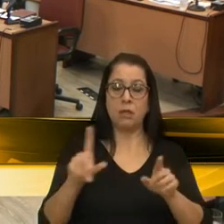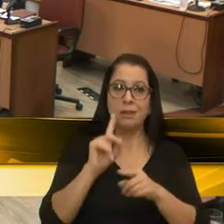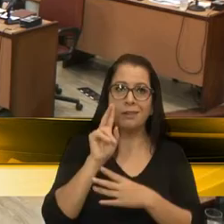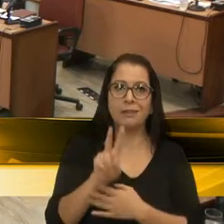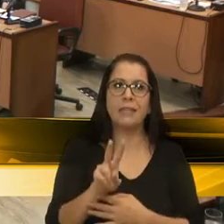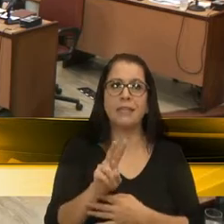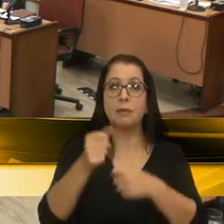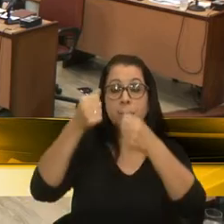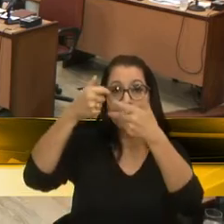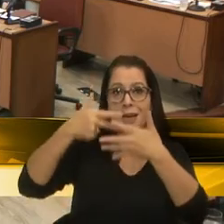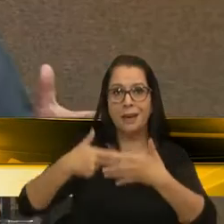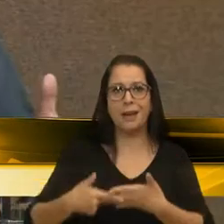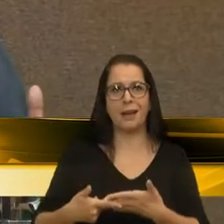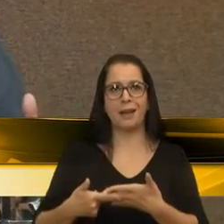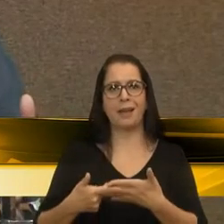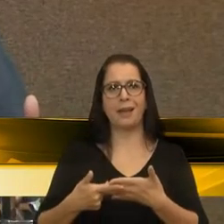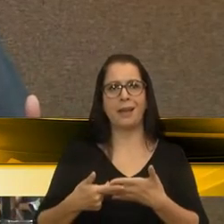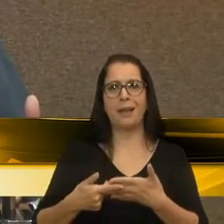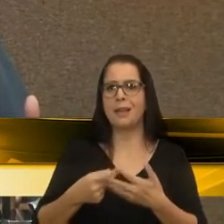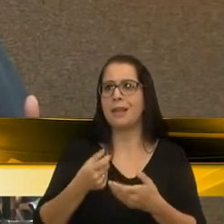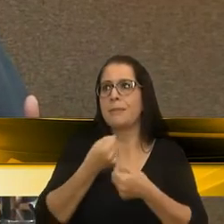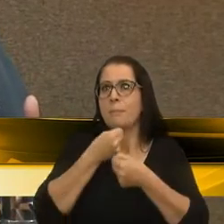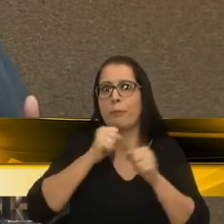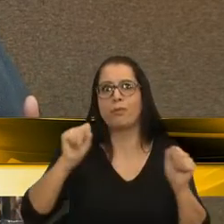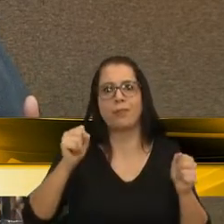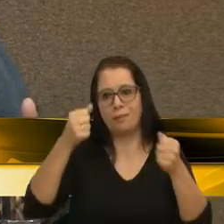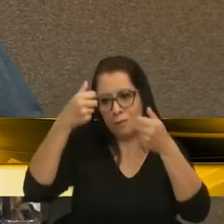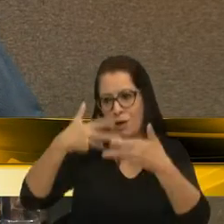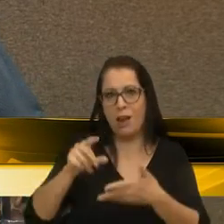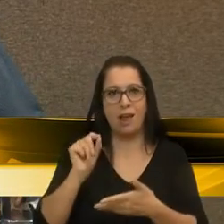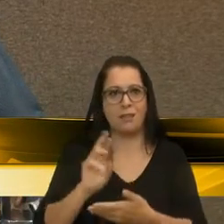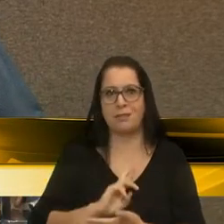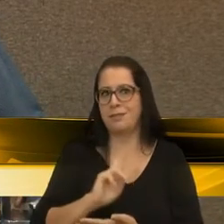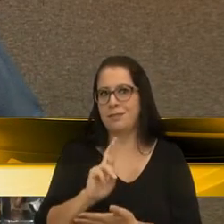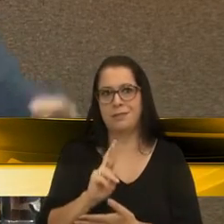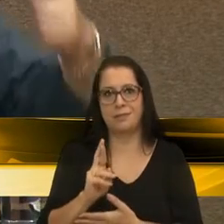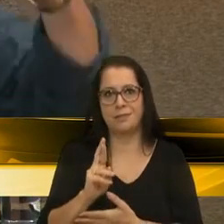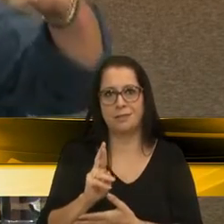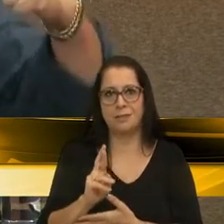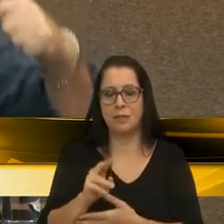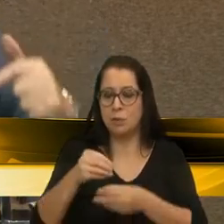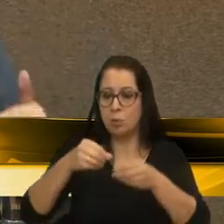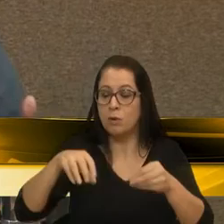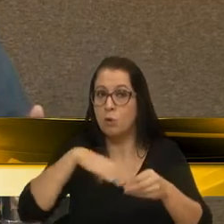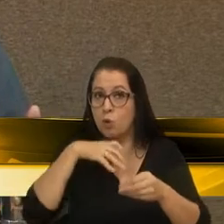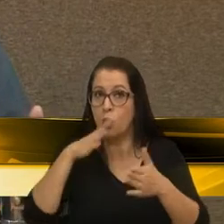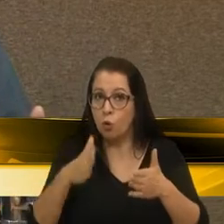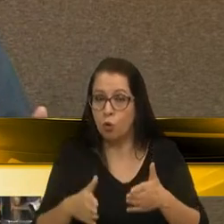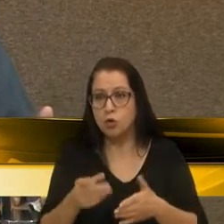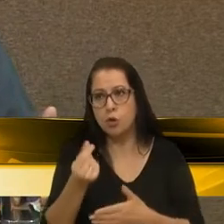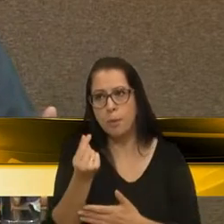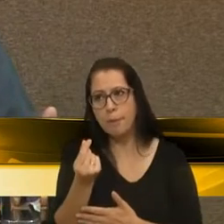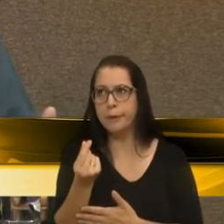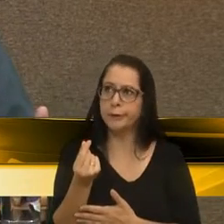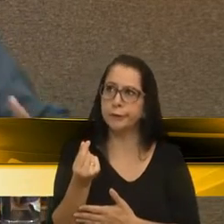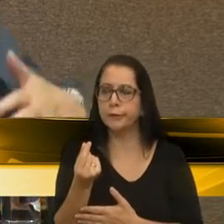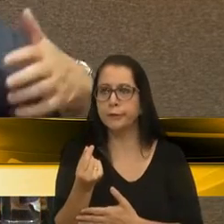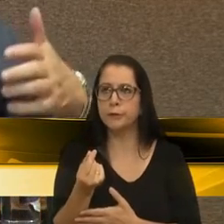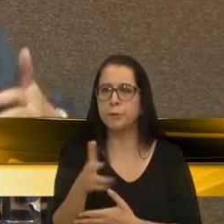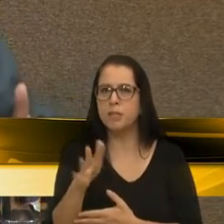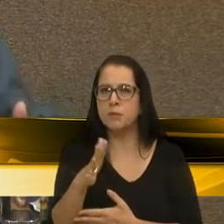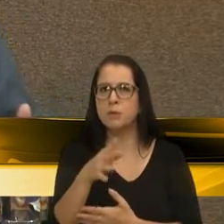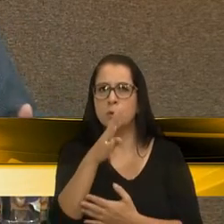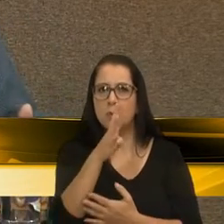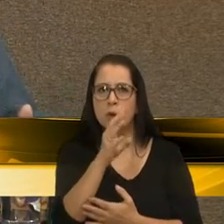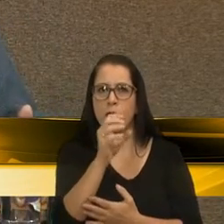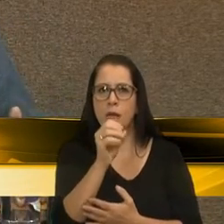que explicar essa sentença é impossível, né? Um imóvel que hoje é preço de mercado vale em torno de